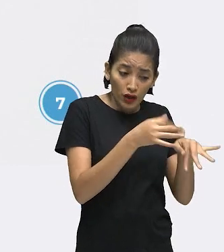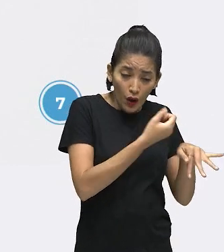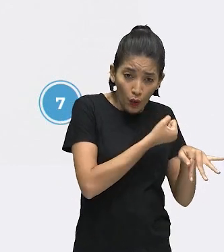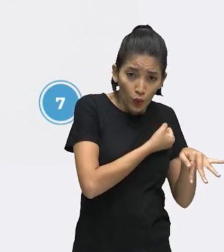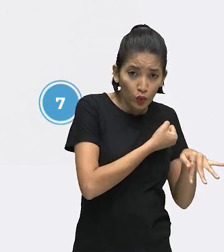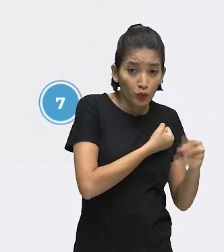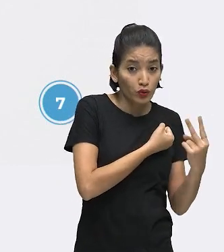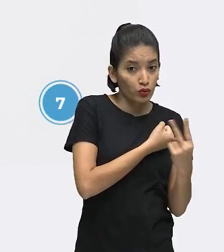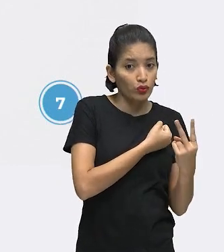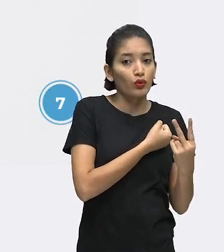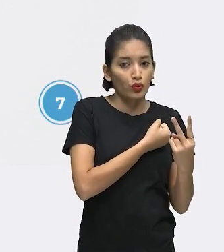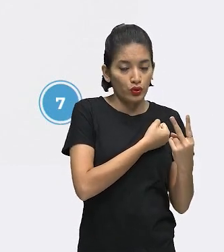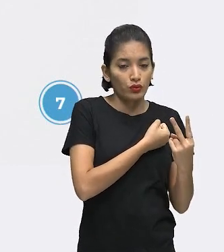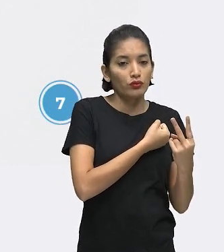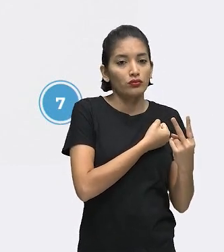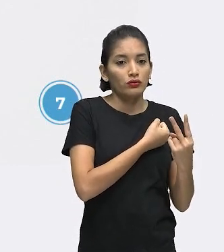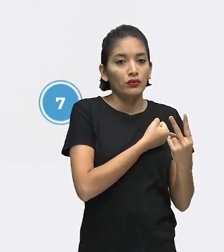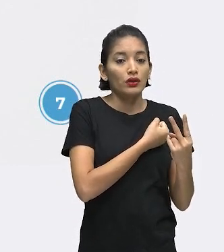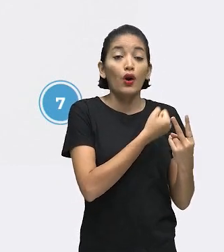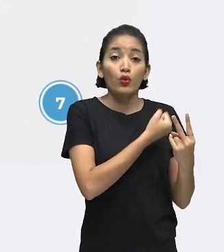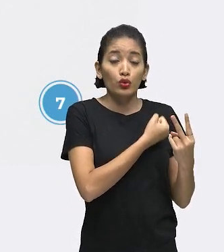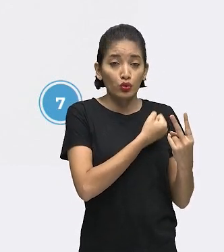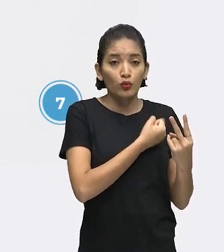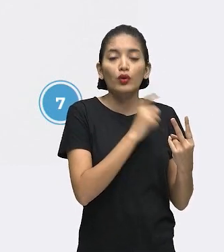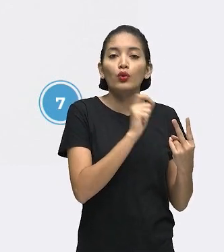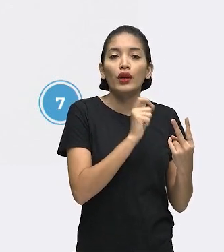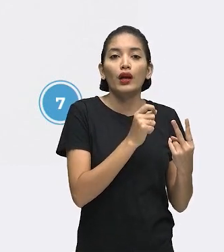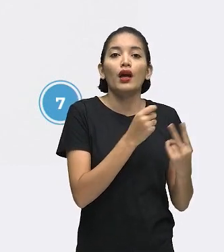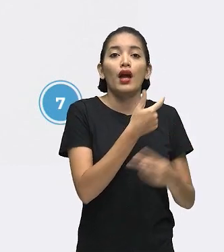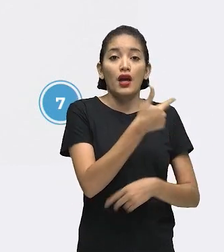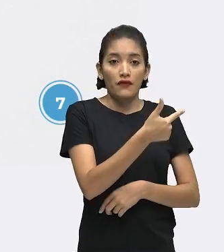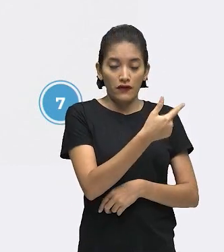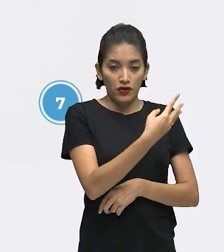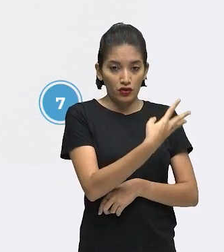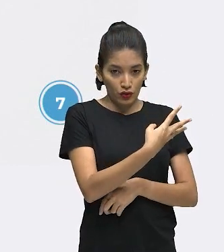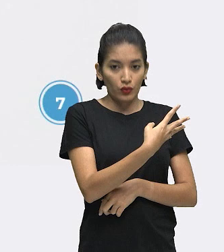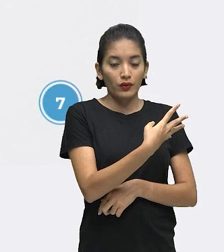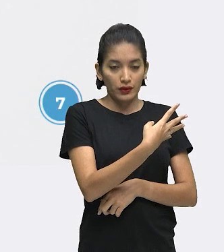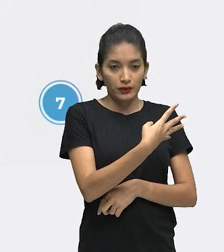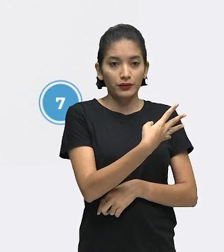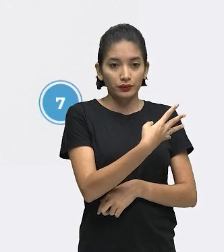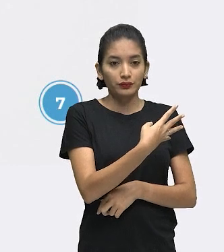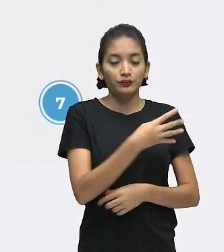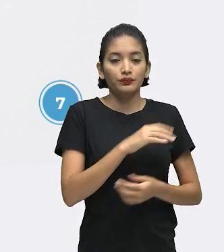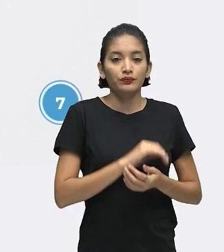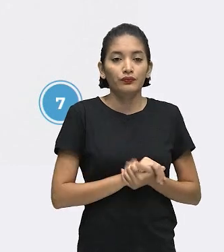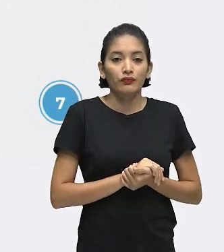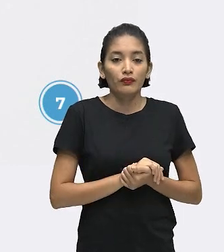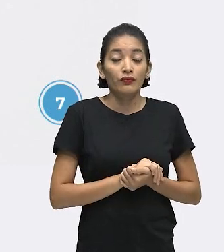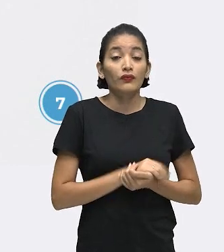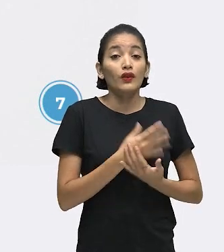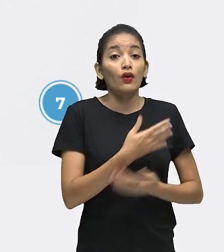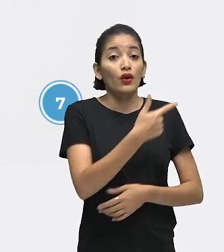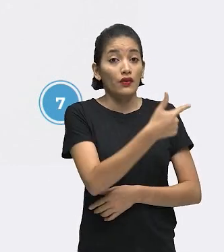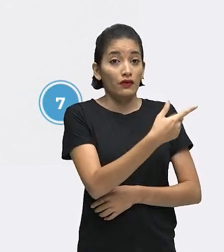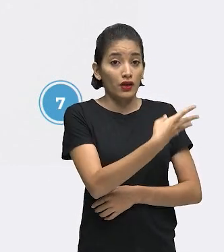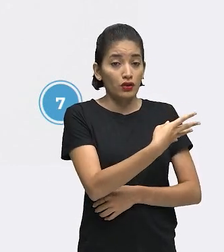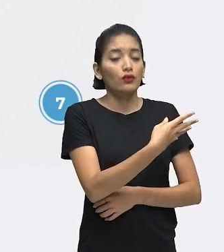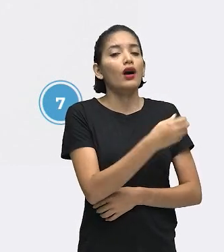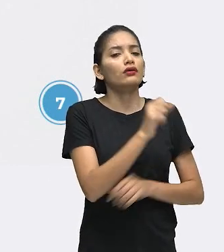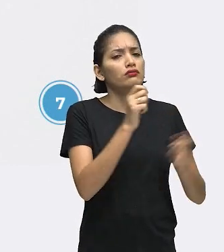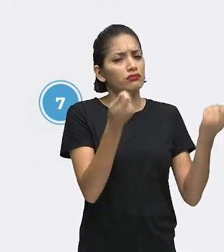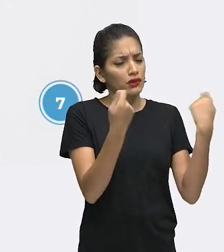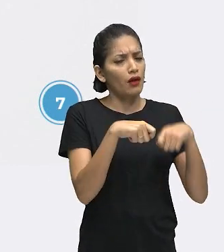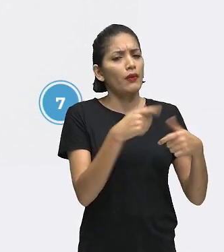algarismos. Os dois últimos algarismos vai ser 24. E o 24 é divisível